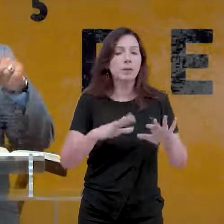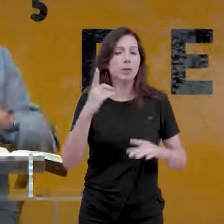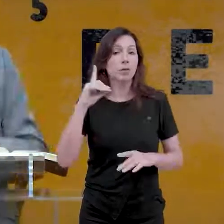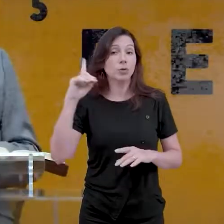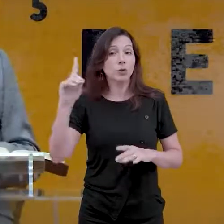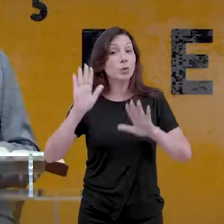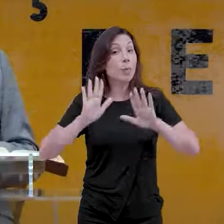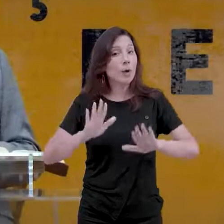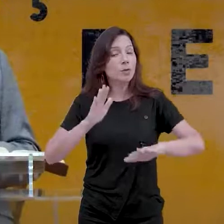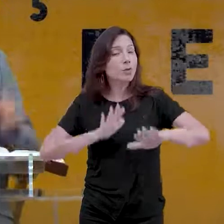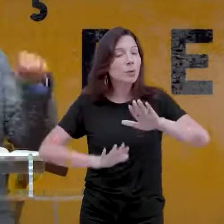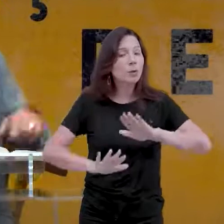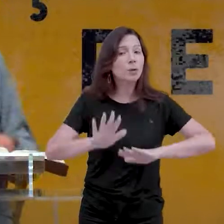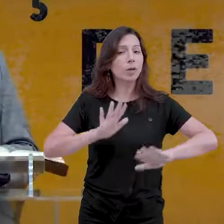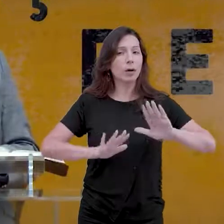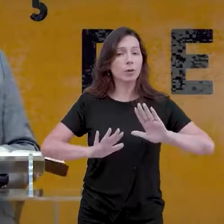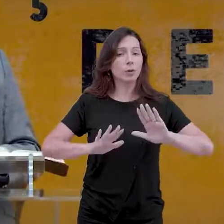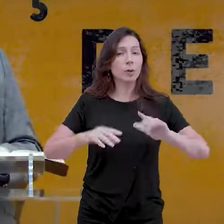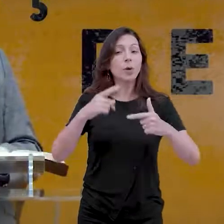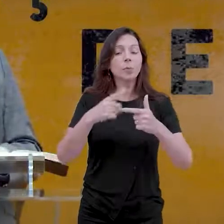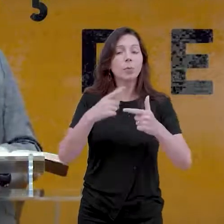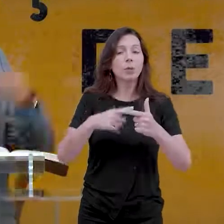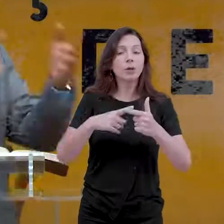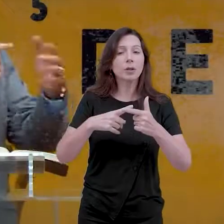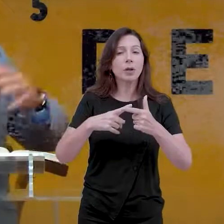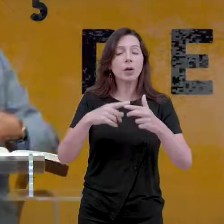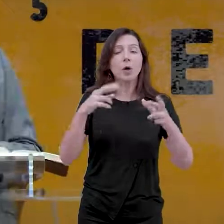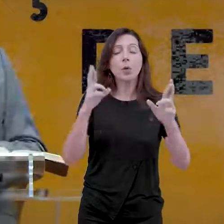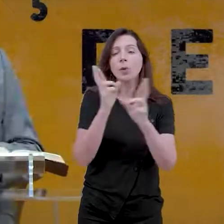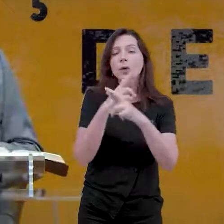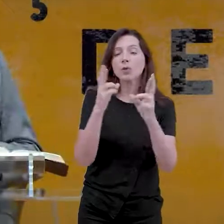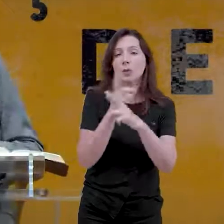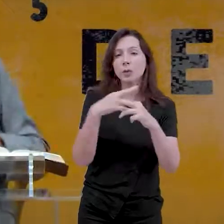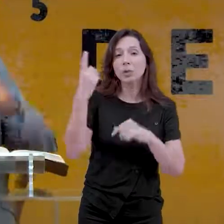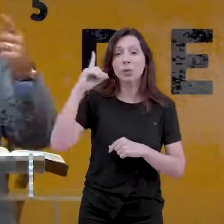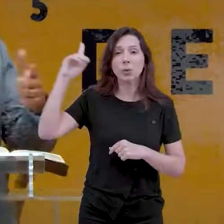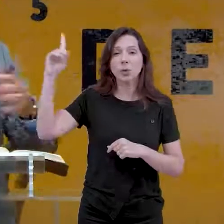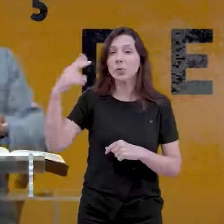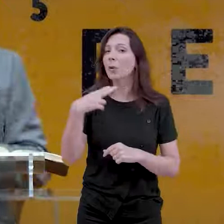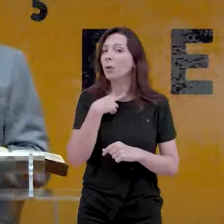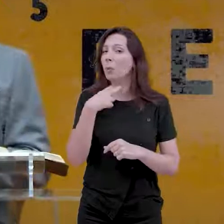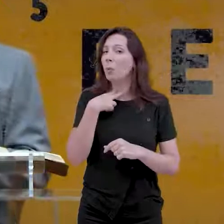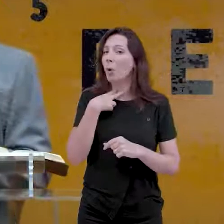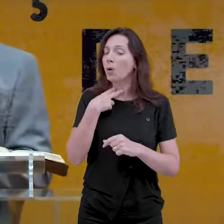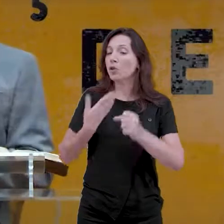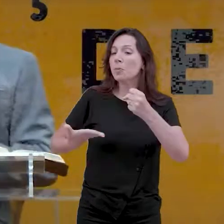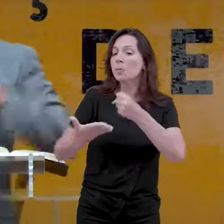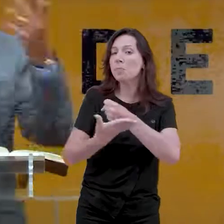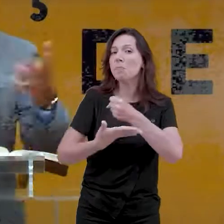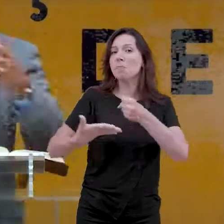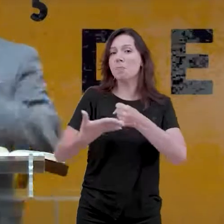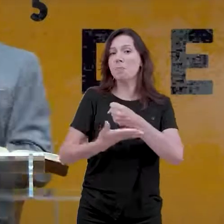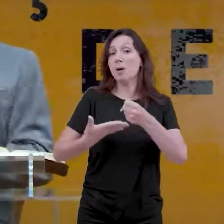naquilo que você quer de Deus, naquilo que você quer receber de Deus. Você precisa da bênção de Deus, você precisa da providência de Deus, você precisa